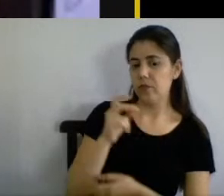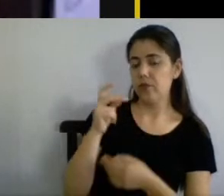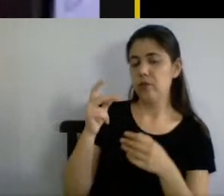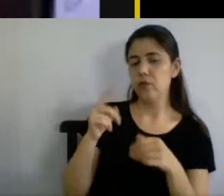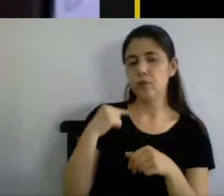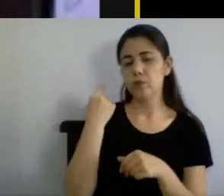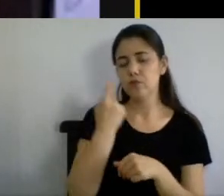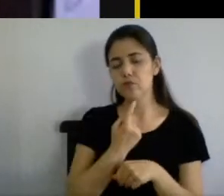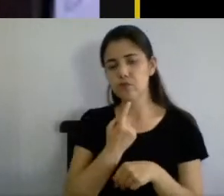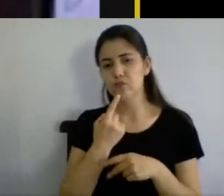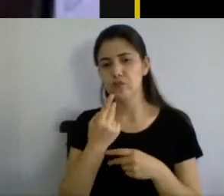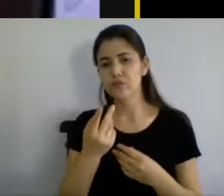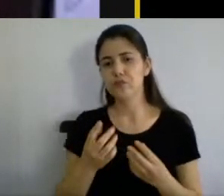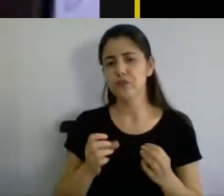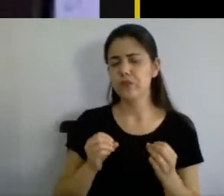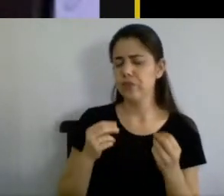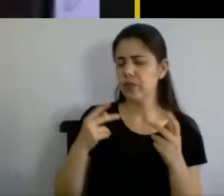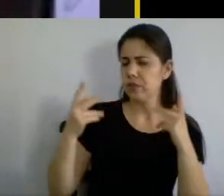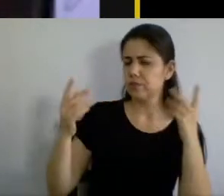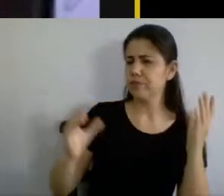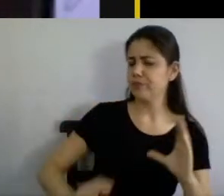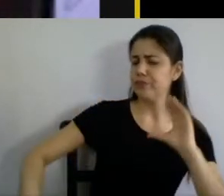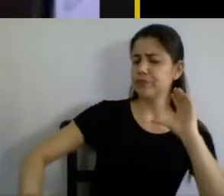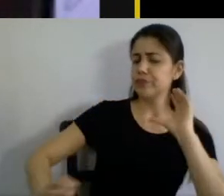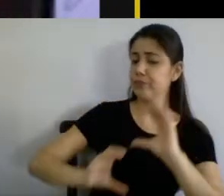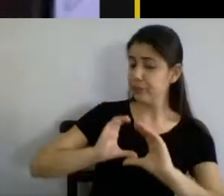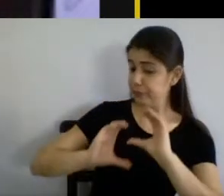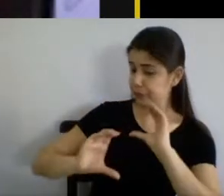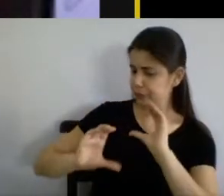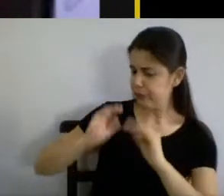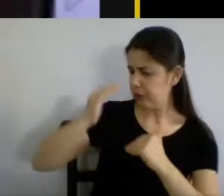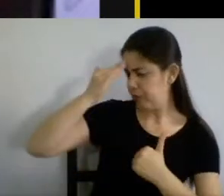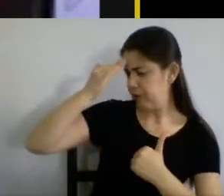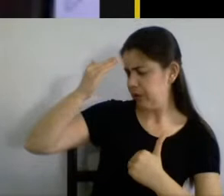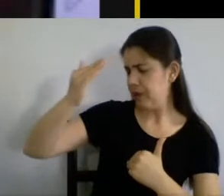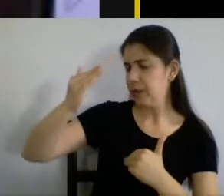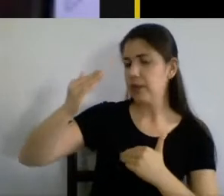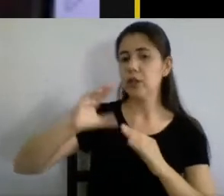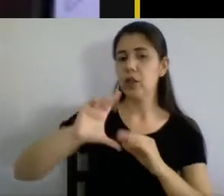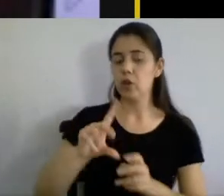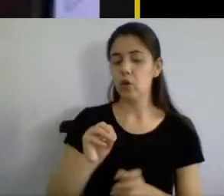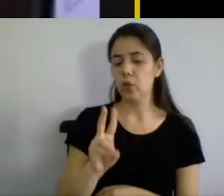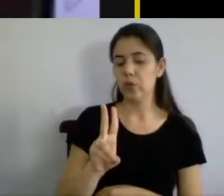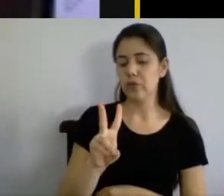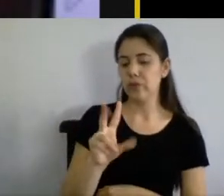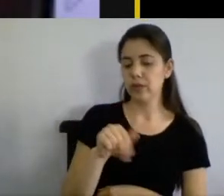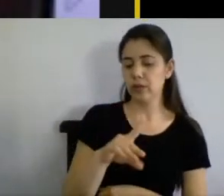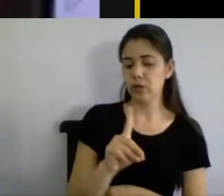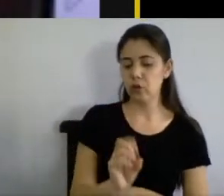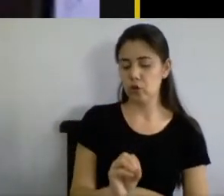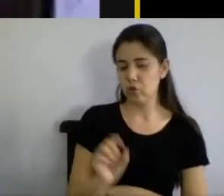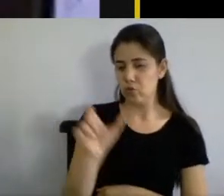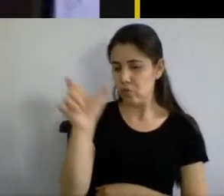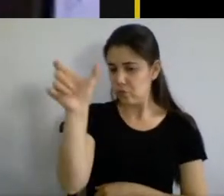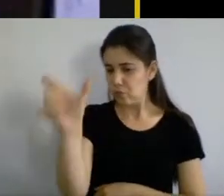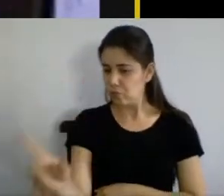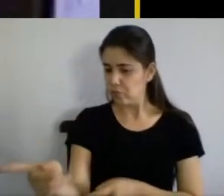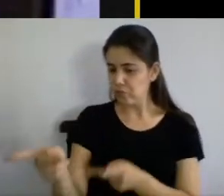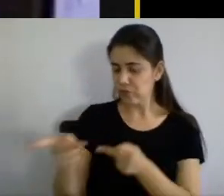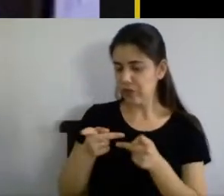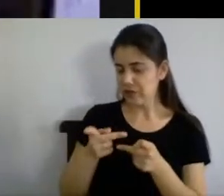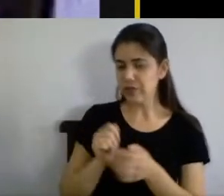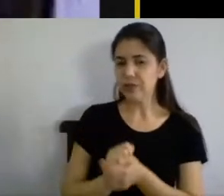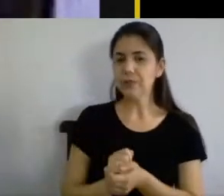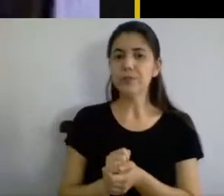o seu hóspede, na qual, para embelezar a sua maneira de cantar, como fazem